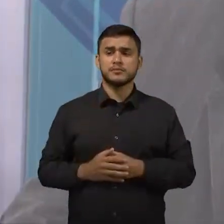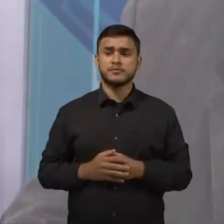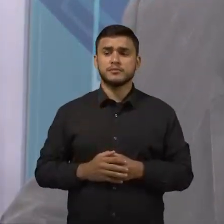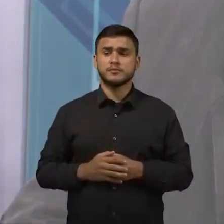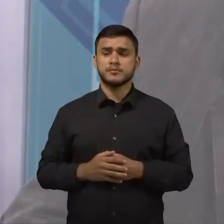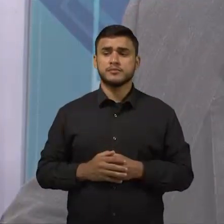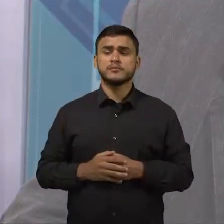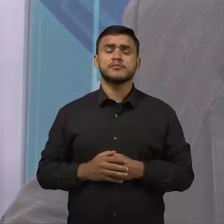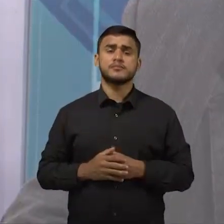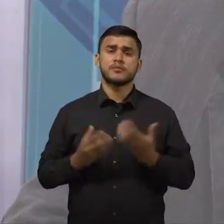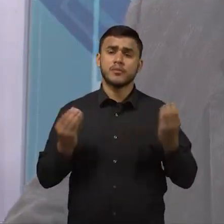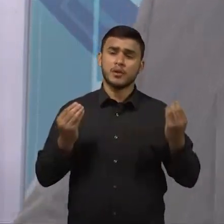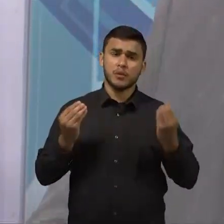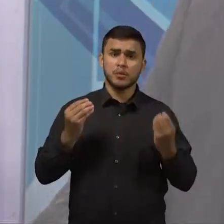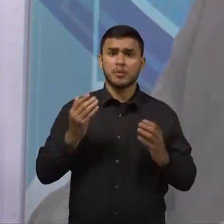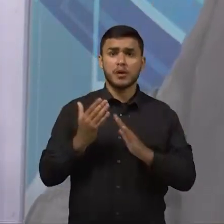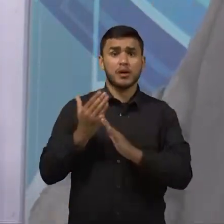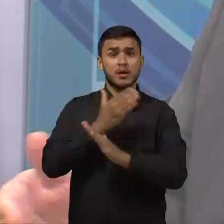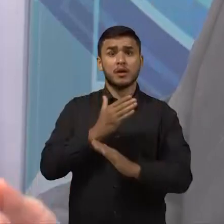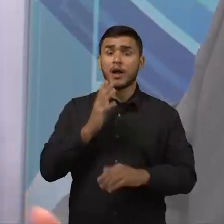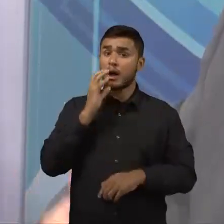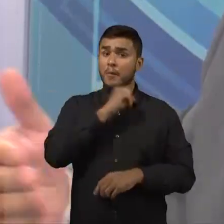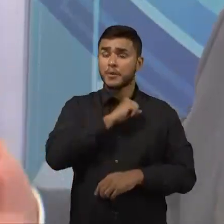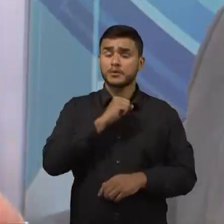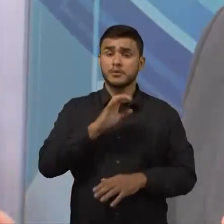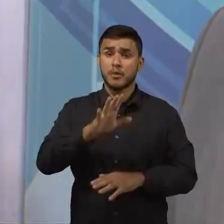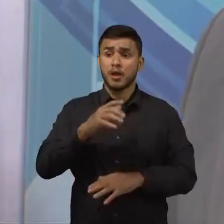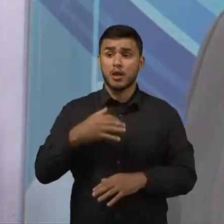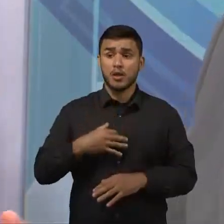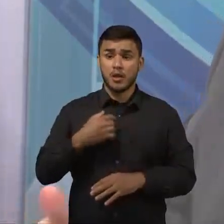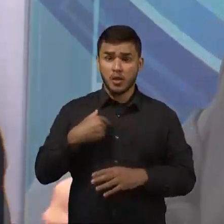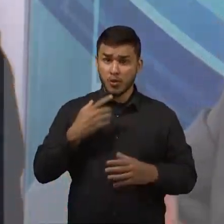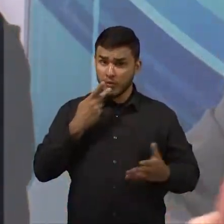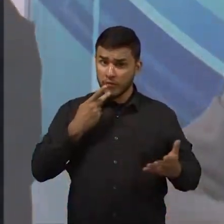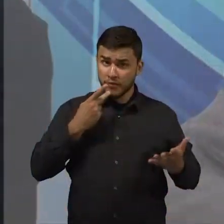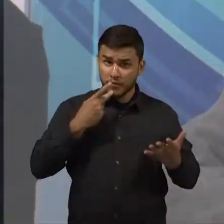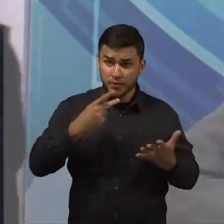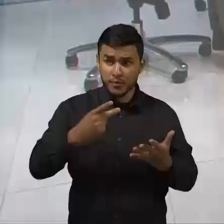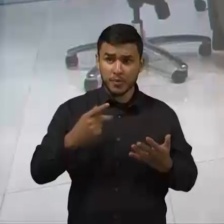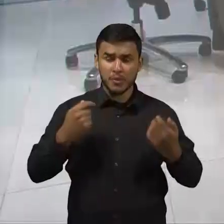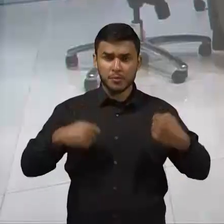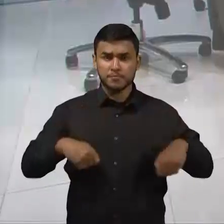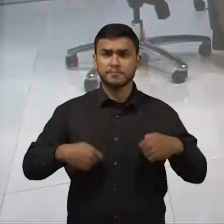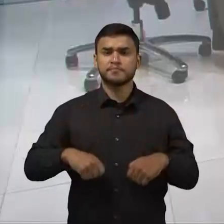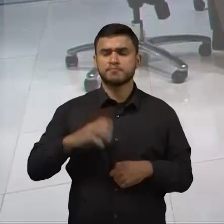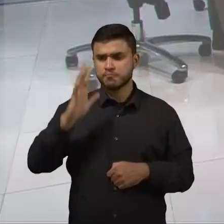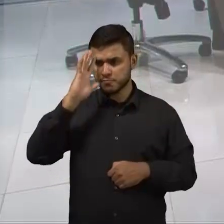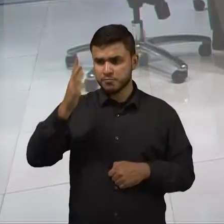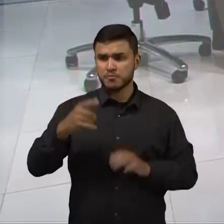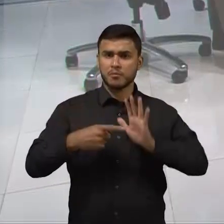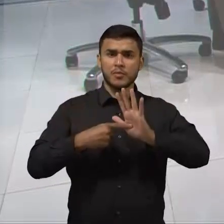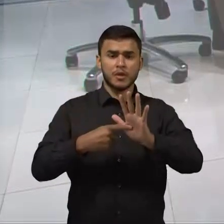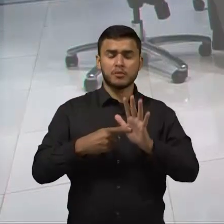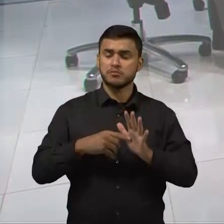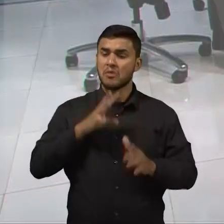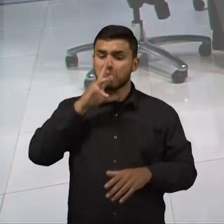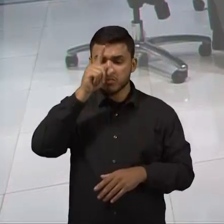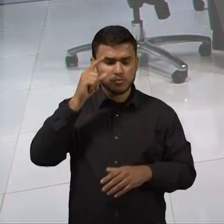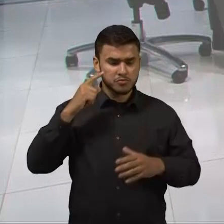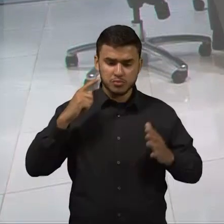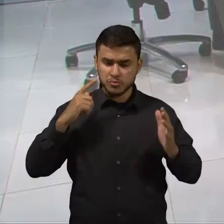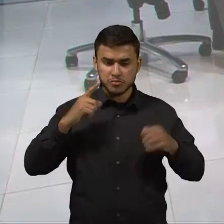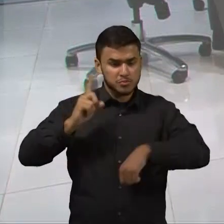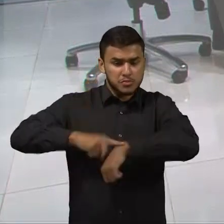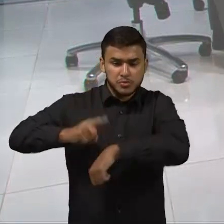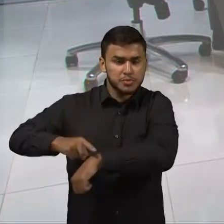sim, se resolver isso. Mais rápido. Mas, evidentemente, eu não posso, somente para dar uma satisfação a alguém, atropelar direitos e